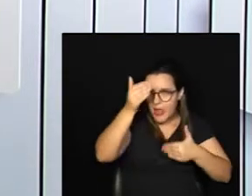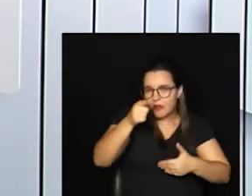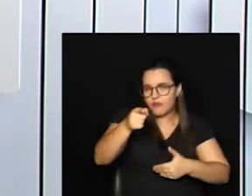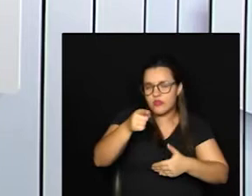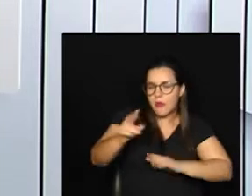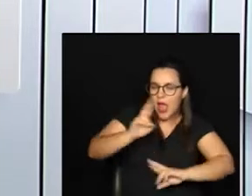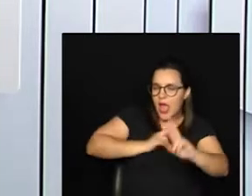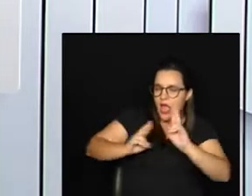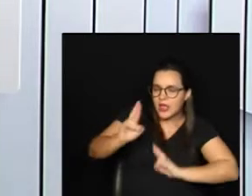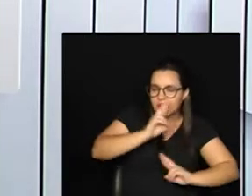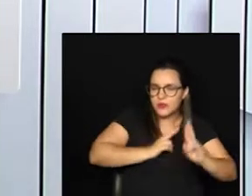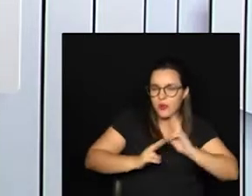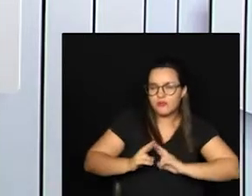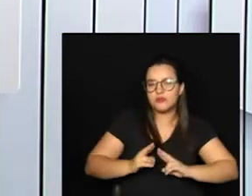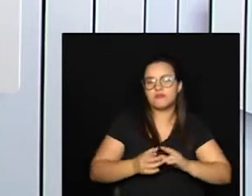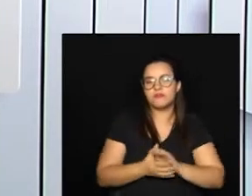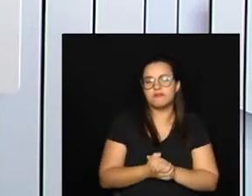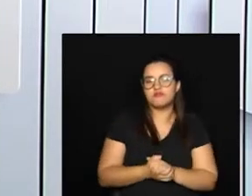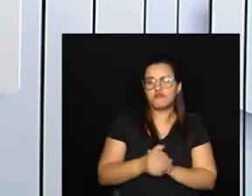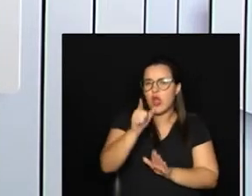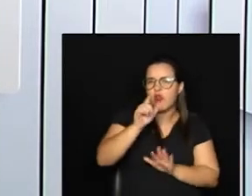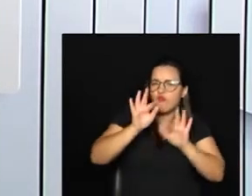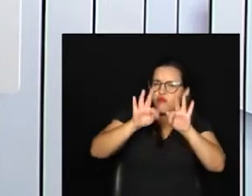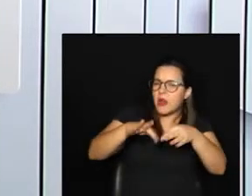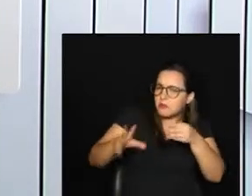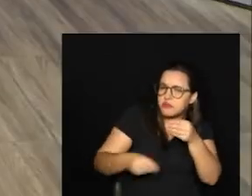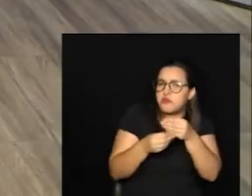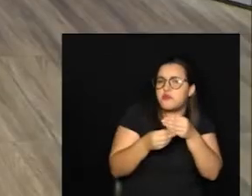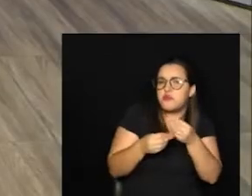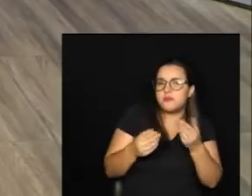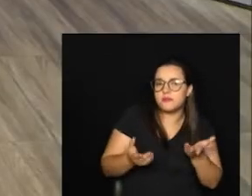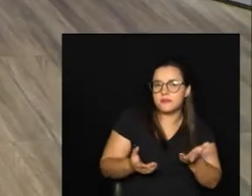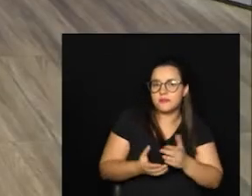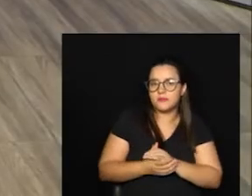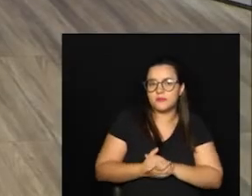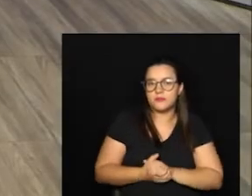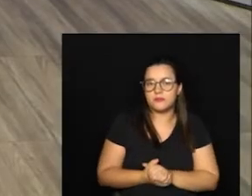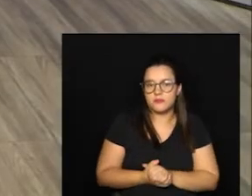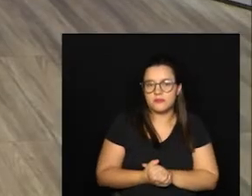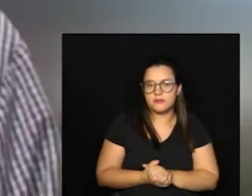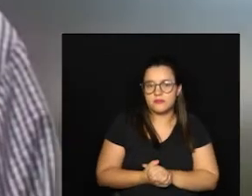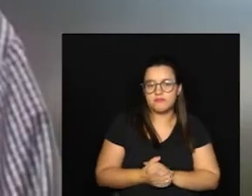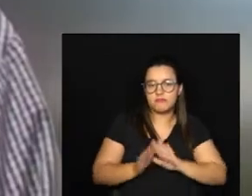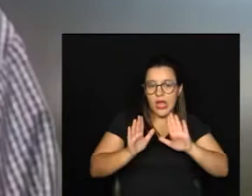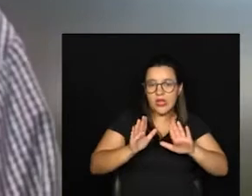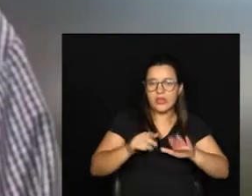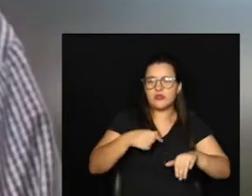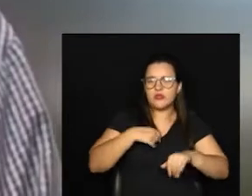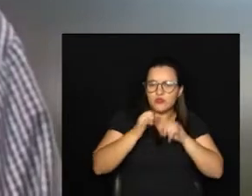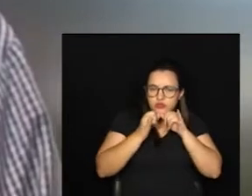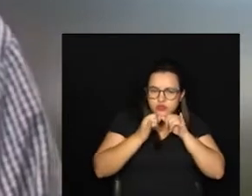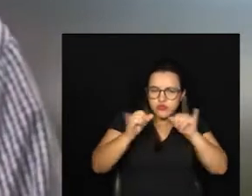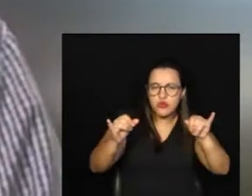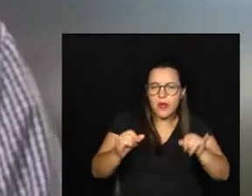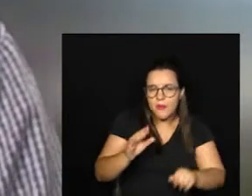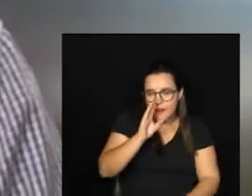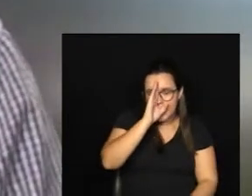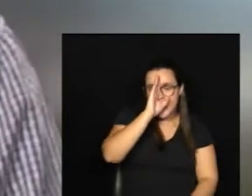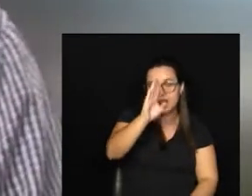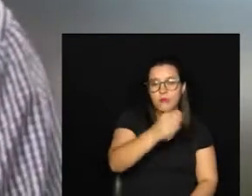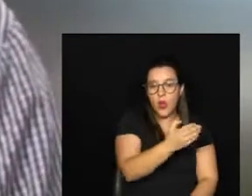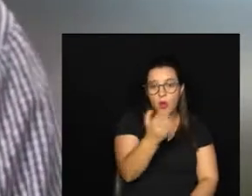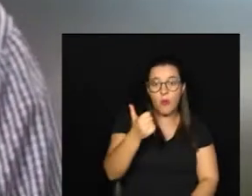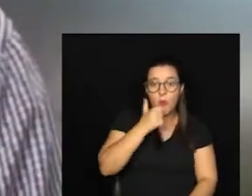todos os seus esclarecimentos. E se você quiser dar algum recado final. Eu acho que o recado final principal é esse, que as